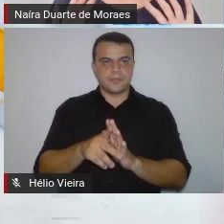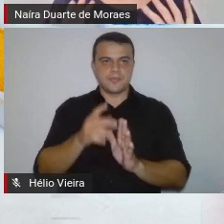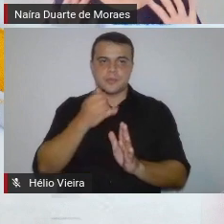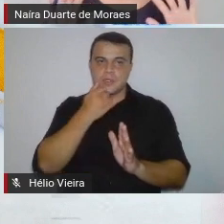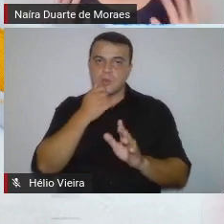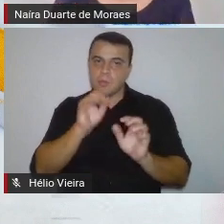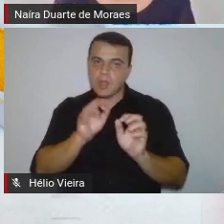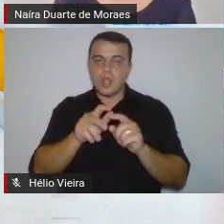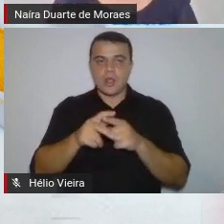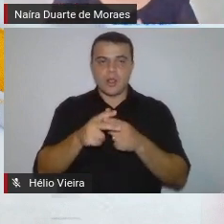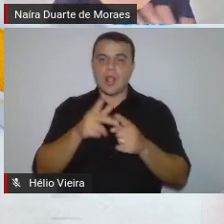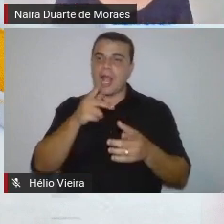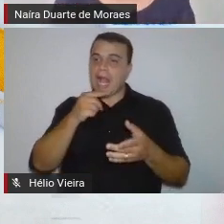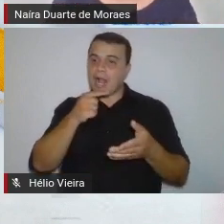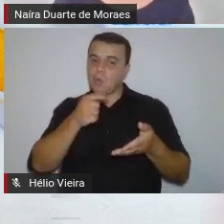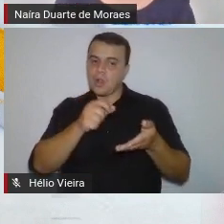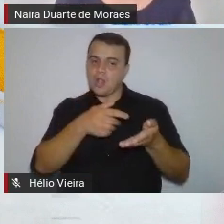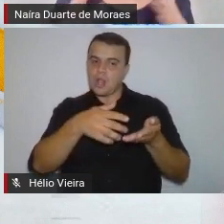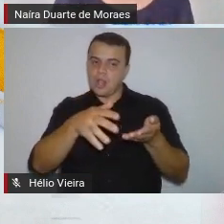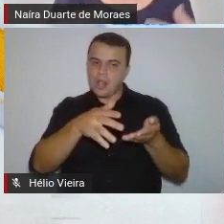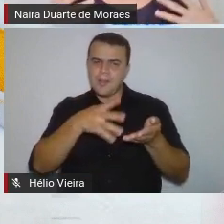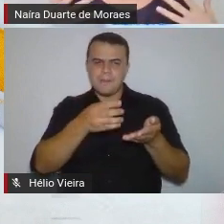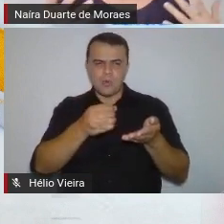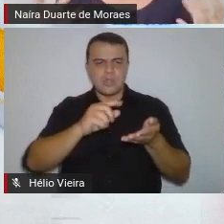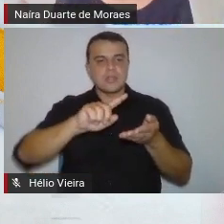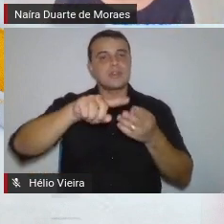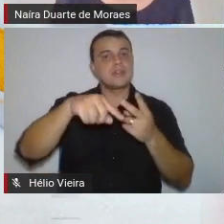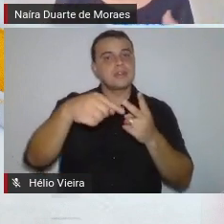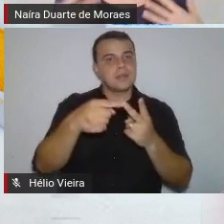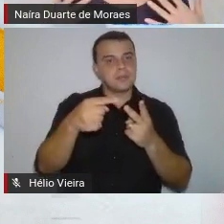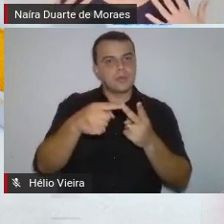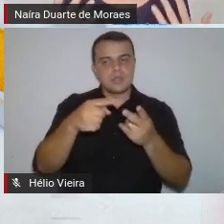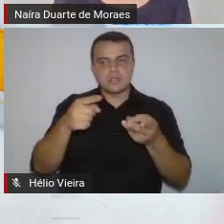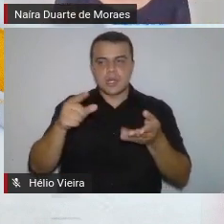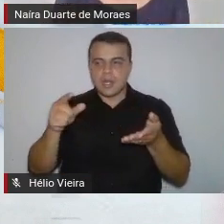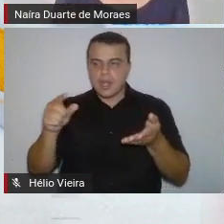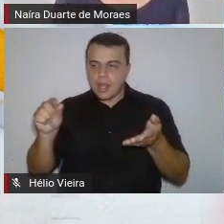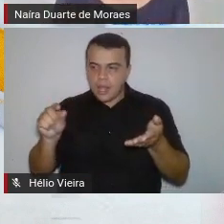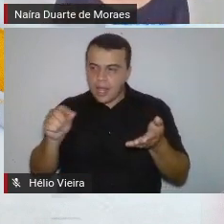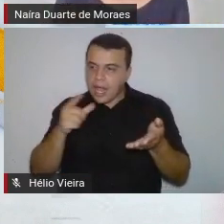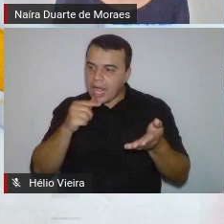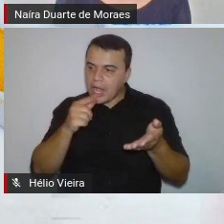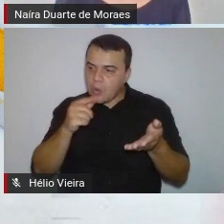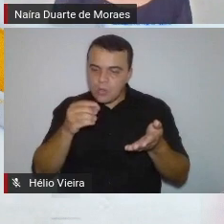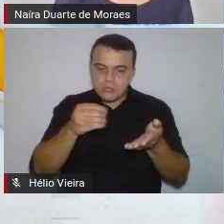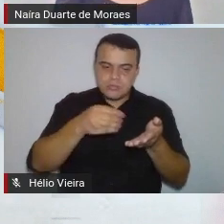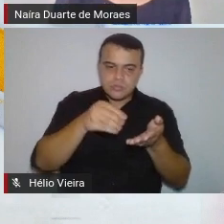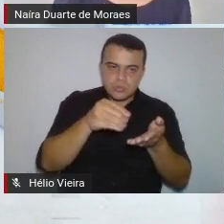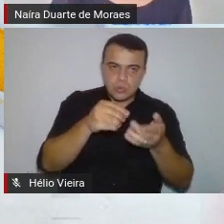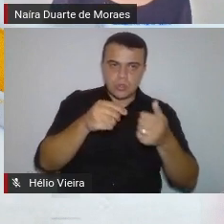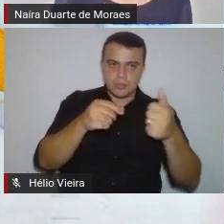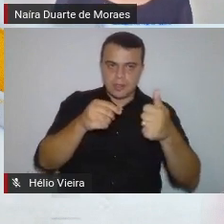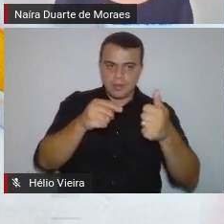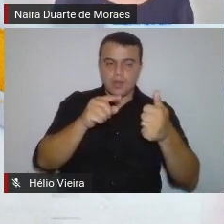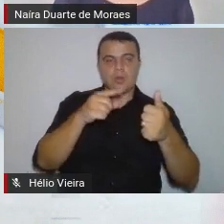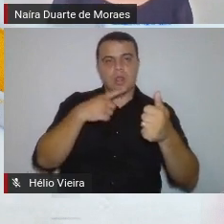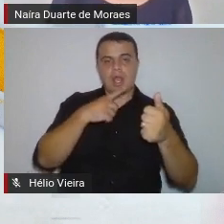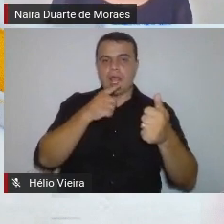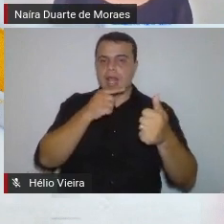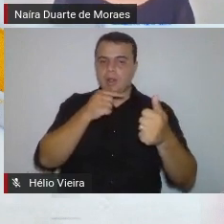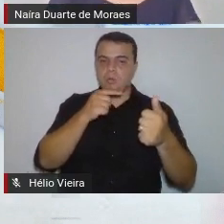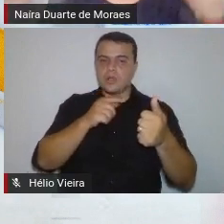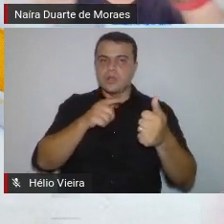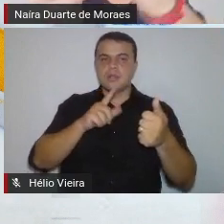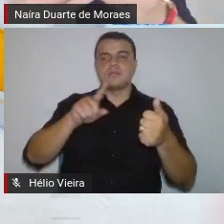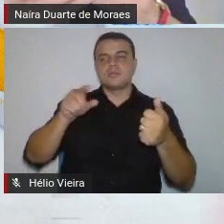corrigindo, carregado de água, bem molhado, e depois a gente vem com o pigmento também carregado de água. E vai com o nosso